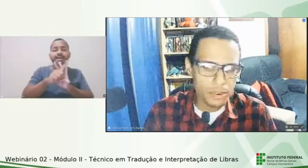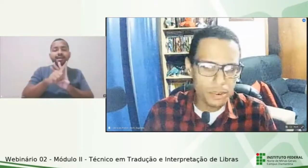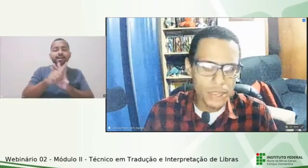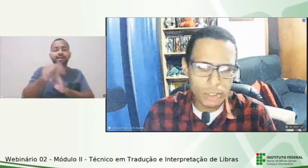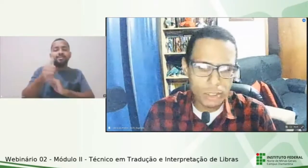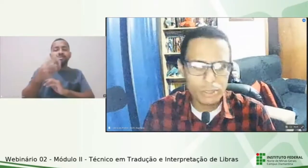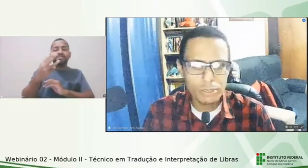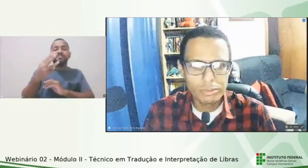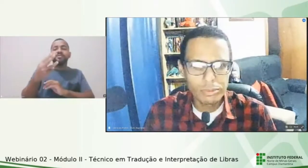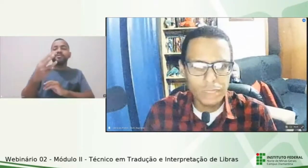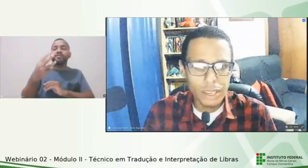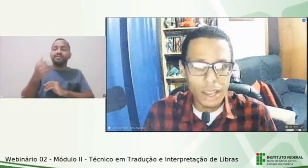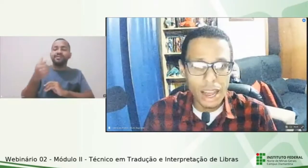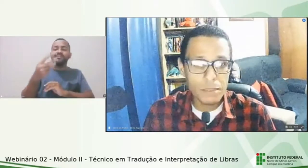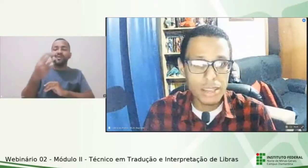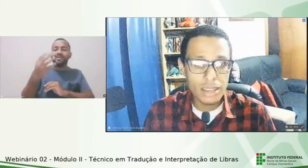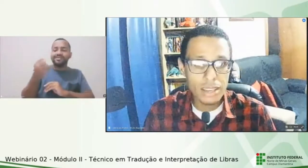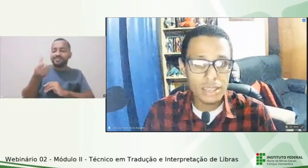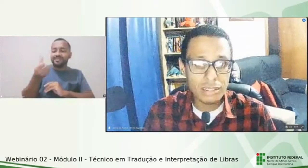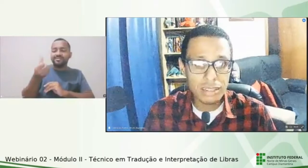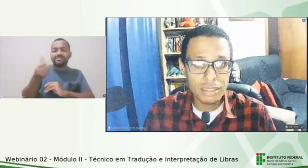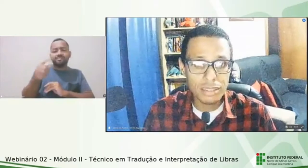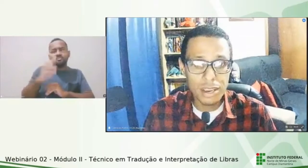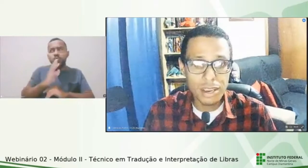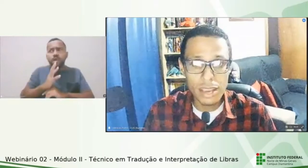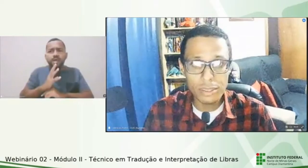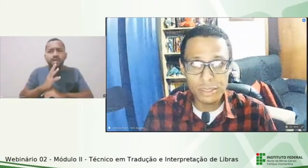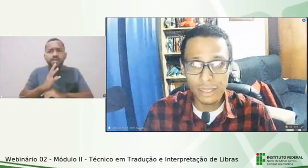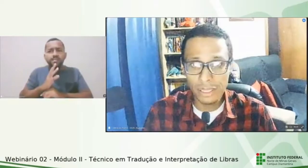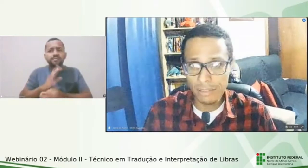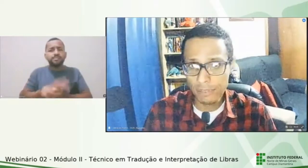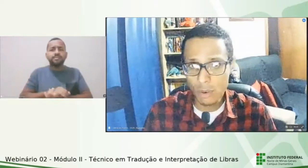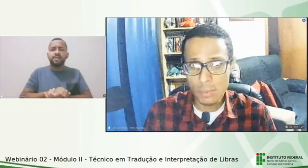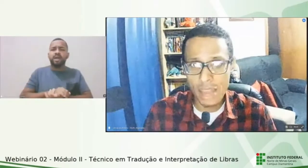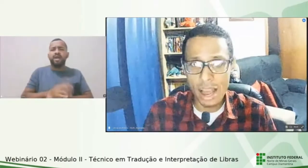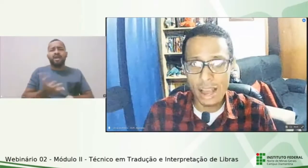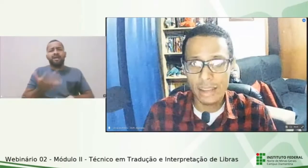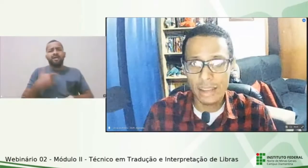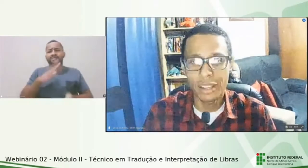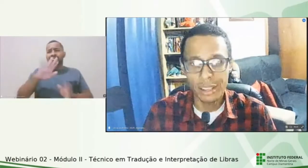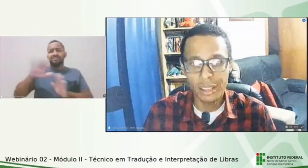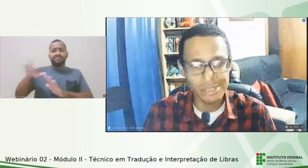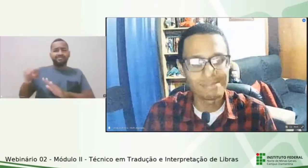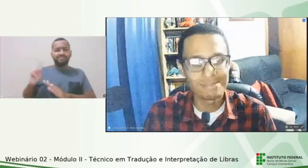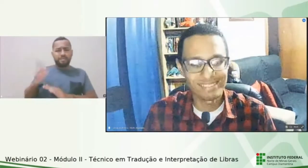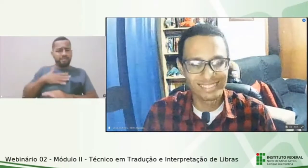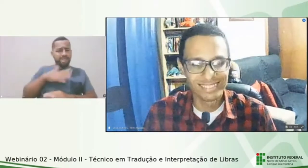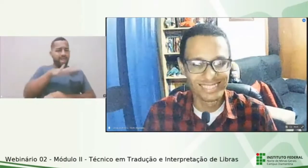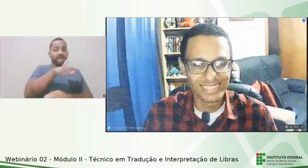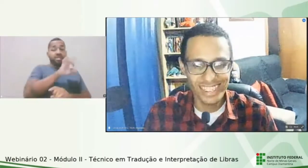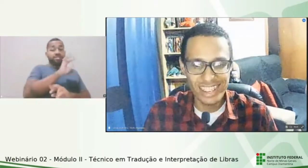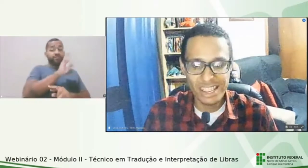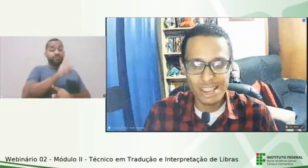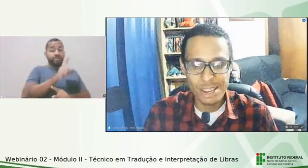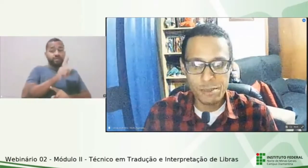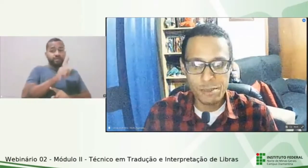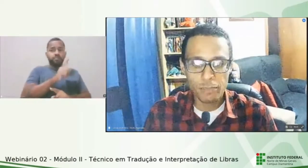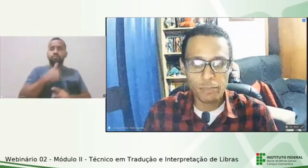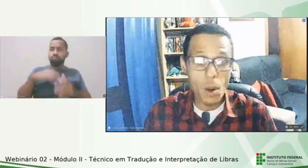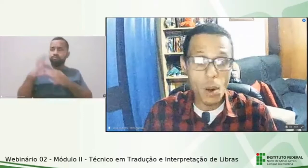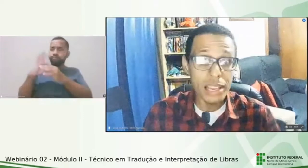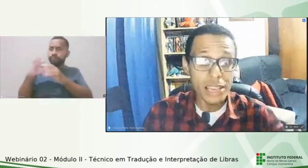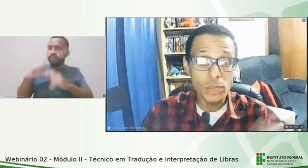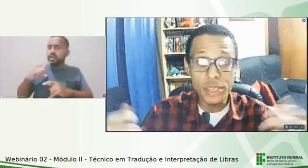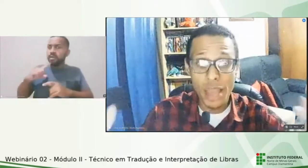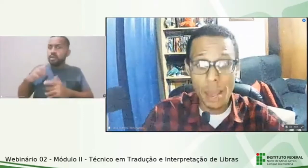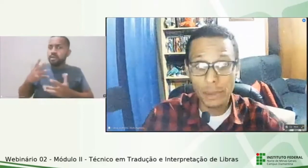13.146? Será que eu conheço? Ah, mas essa legislação, ela não tem nada a ver com a minha área. Tem. Né?